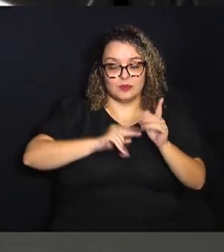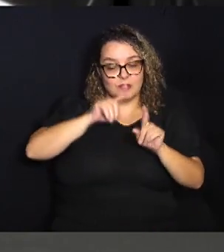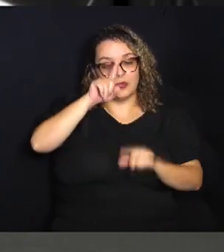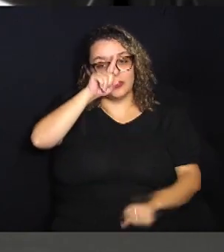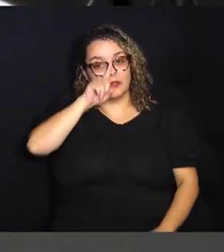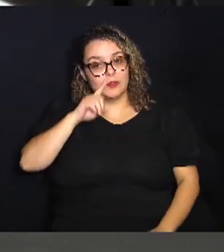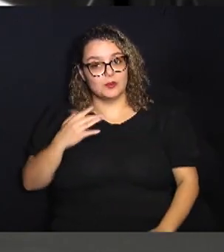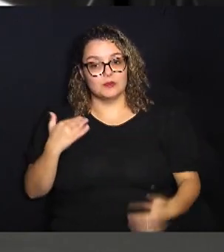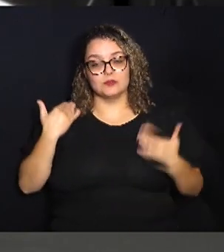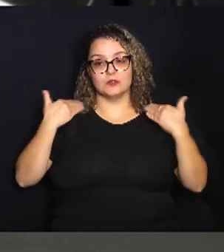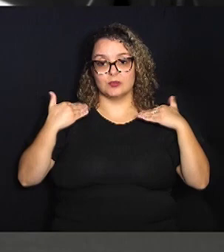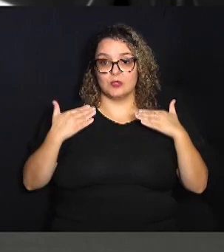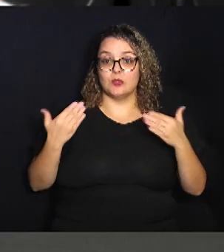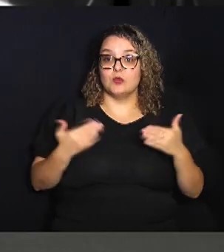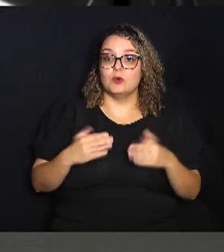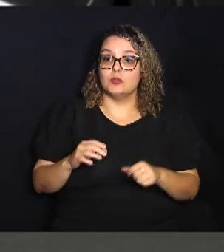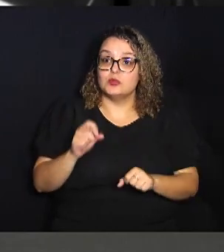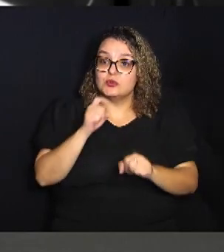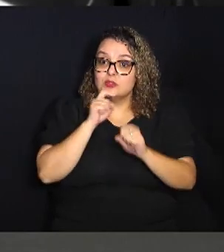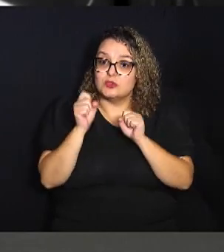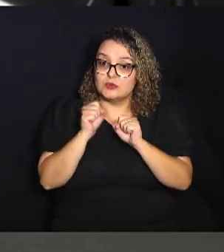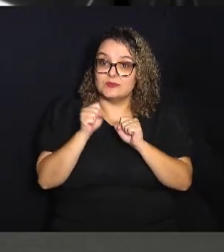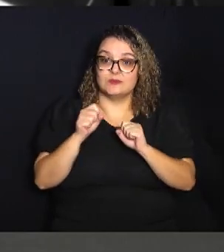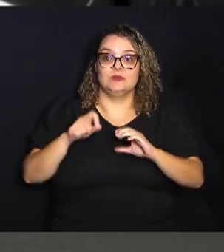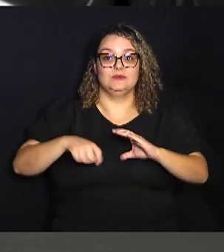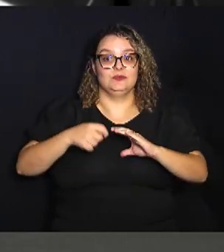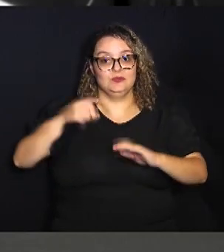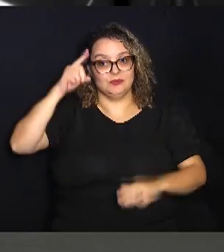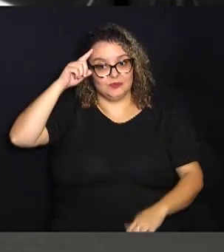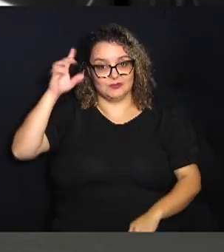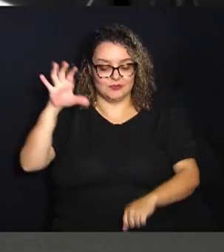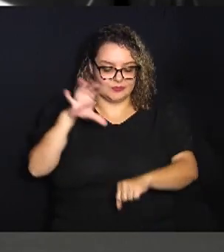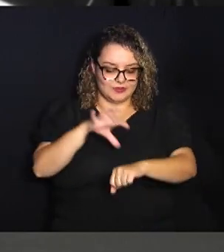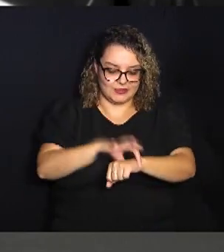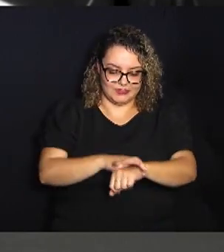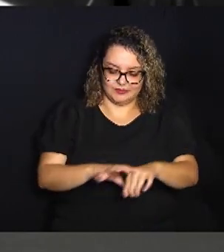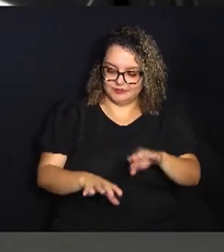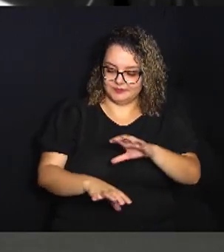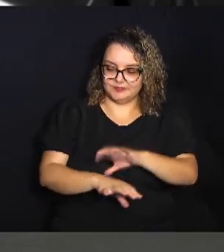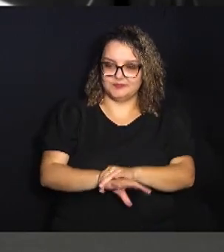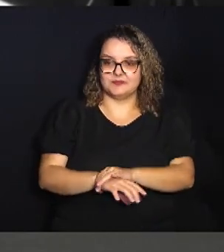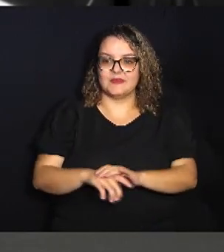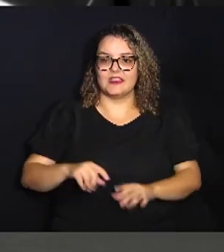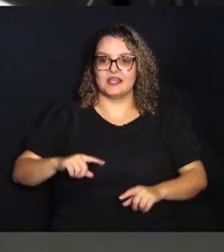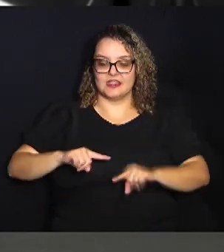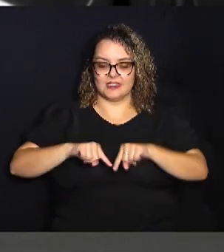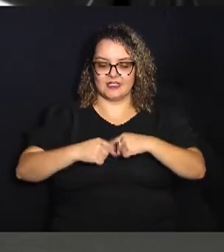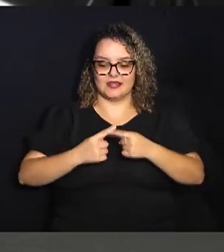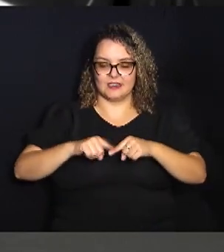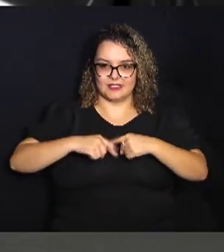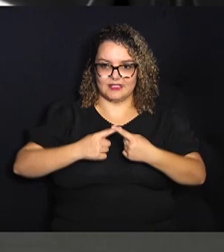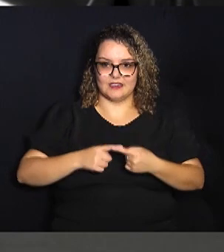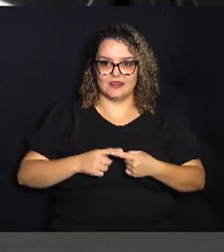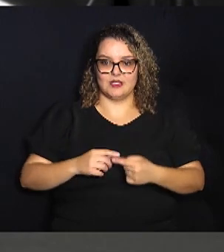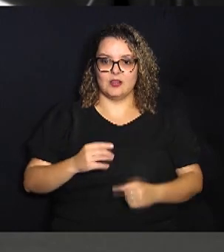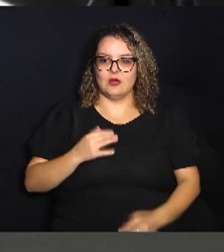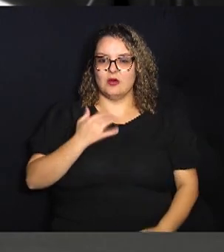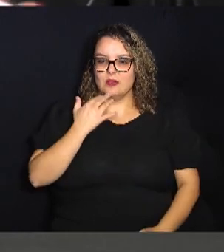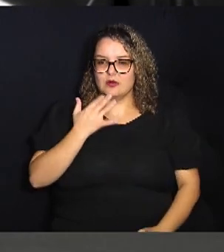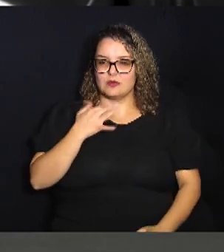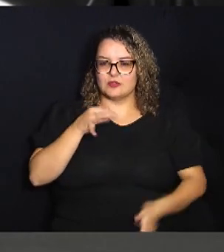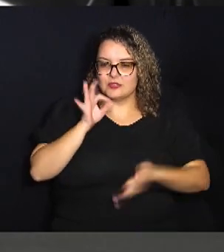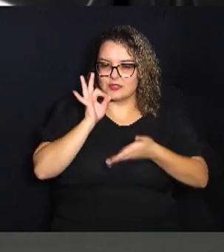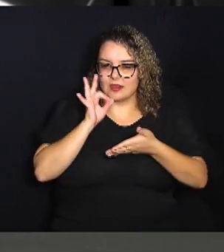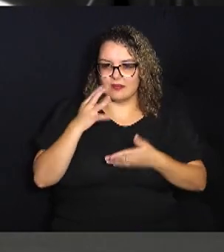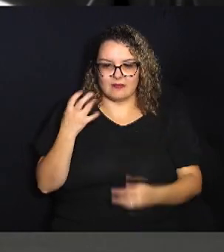do ombro. Hoje, como está frio no dia dessa gravação, eu estou com uma blusa de lã, ela é cor de café, né? Café com